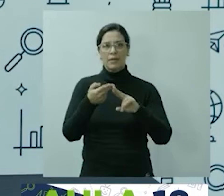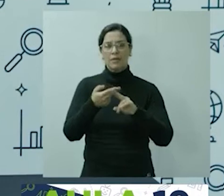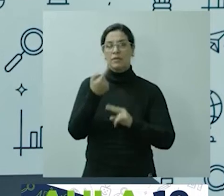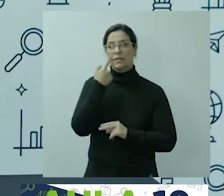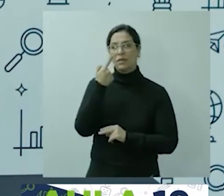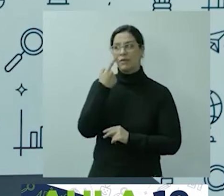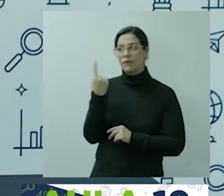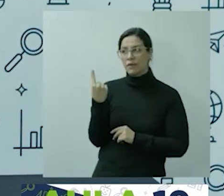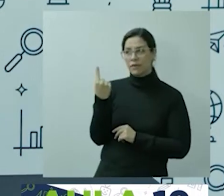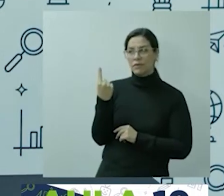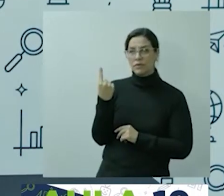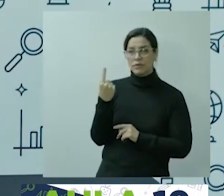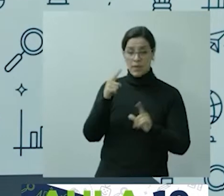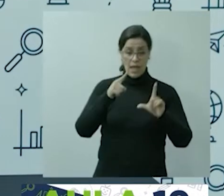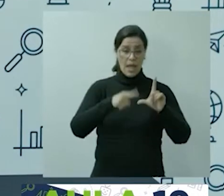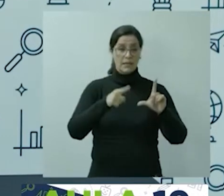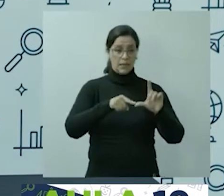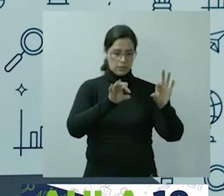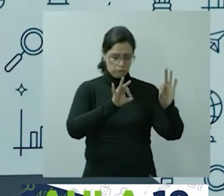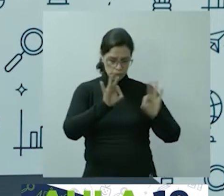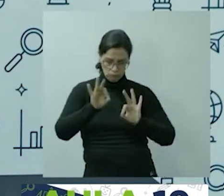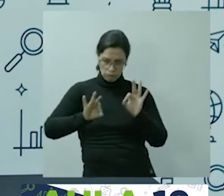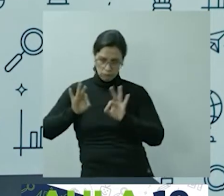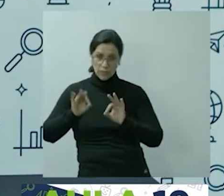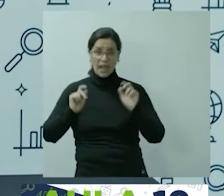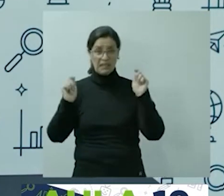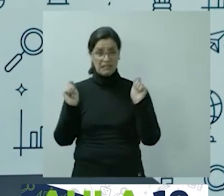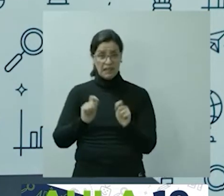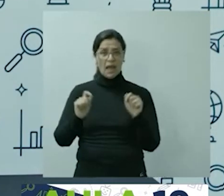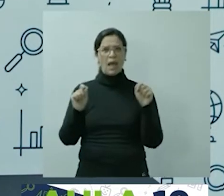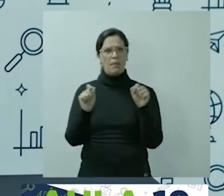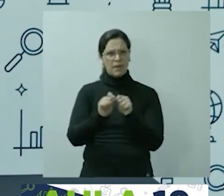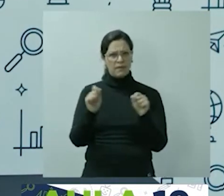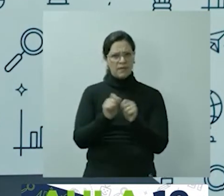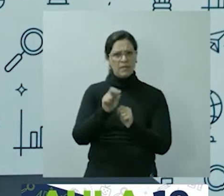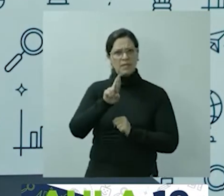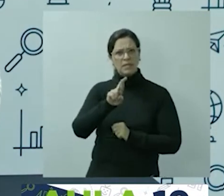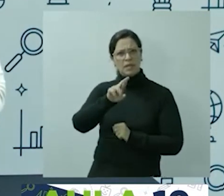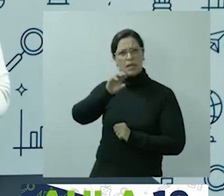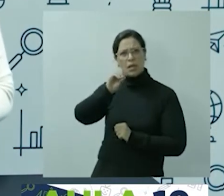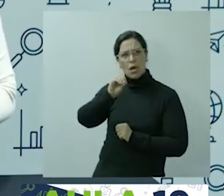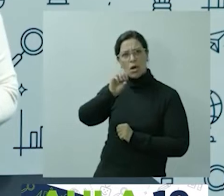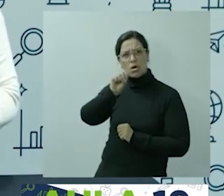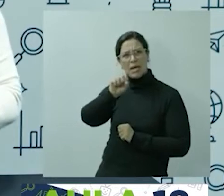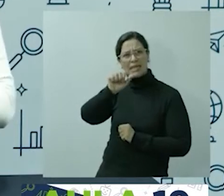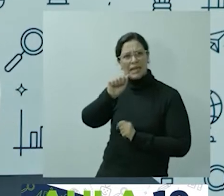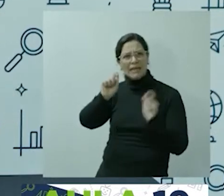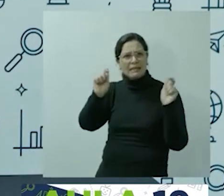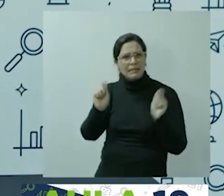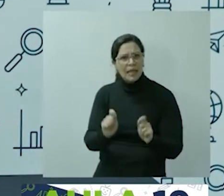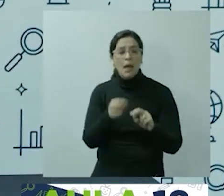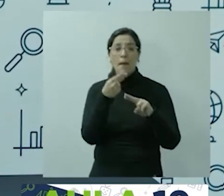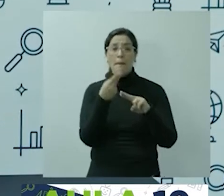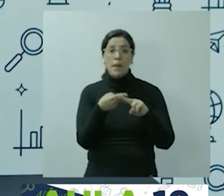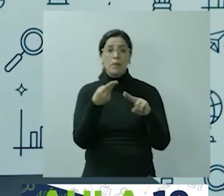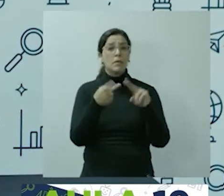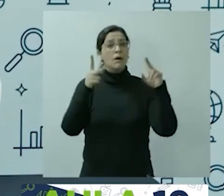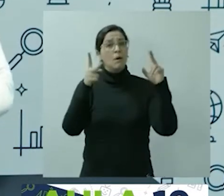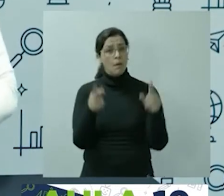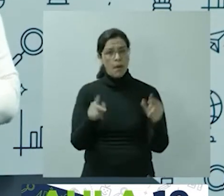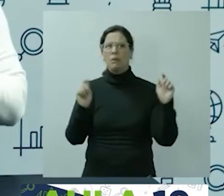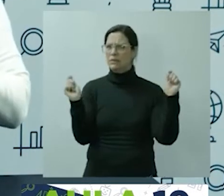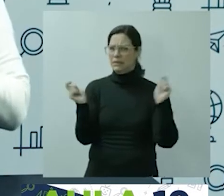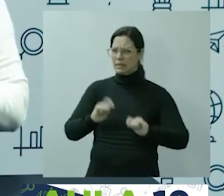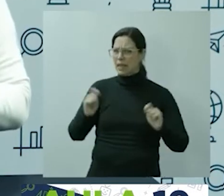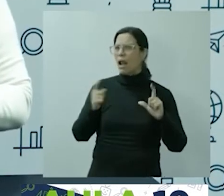Vejam aqui as letras da raposa. Eu posso formar a palavra rosa utilizando as letras